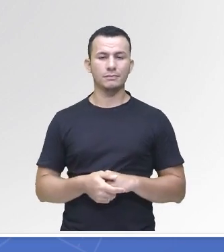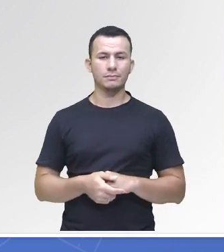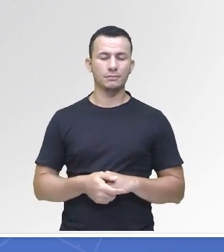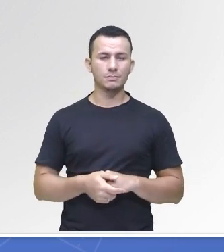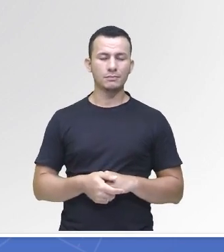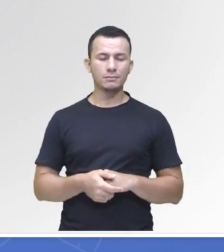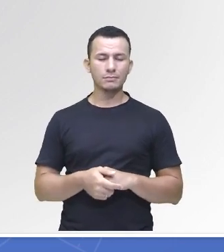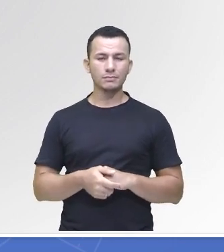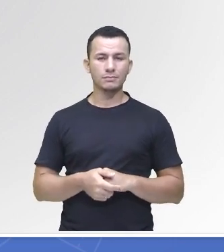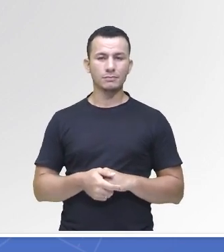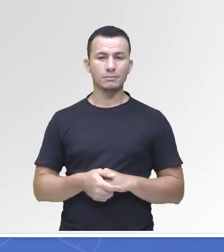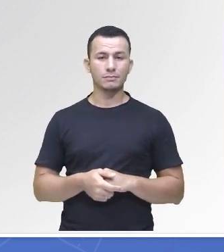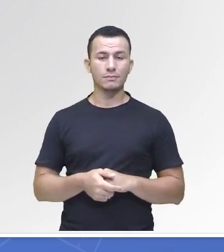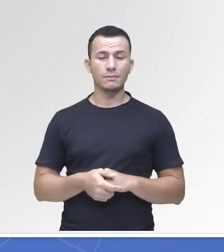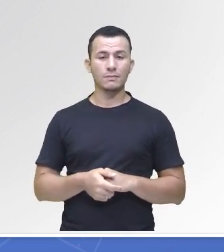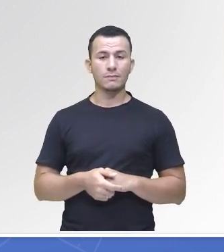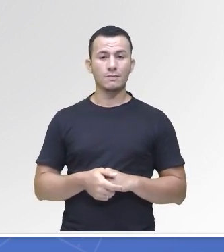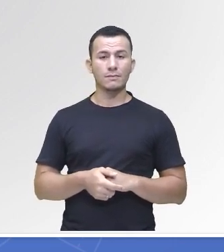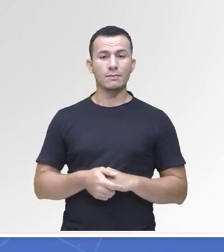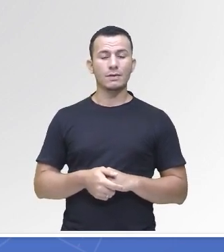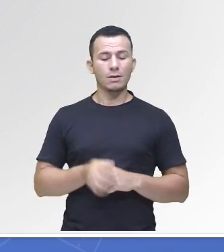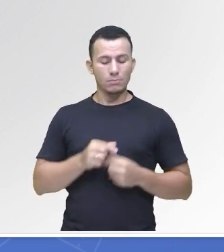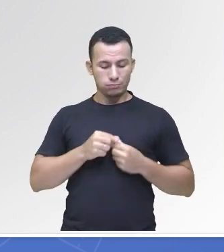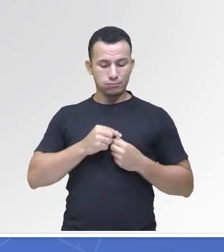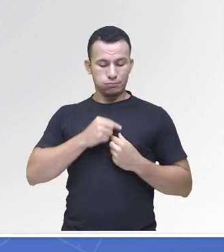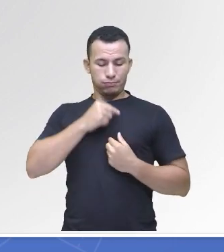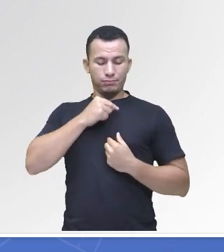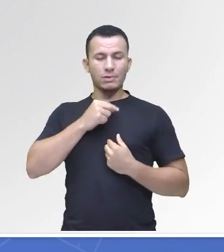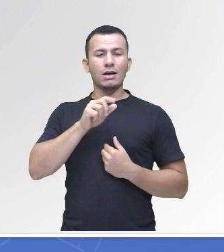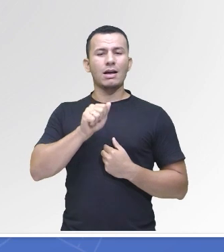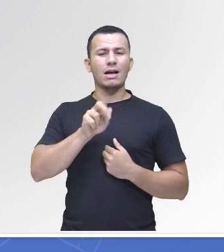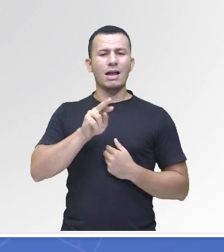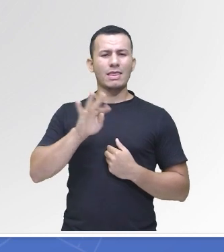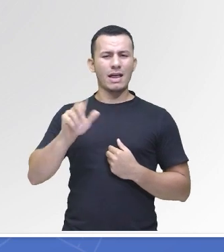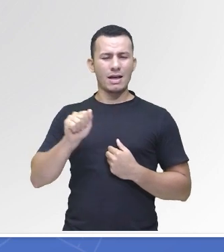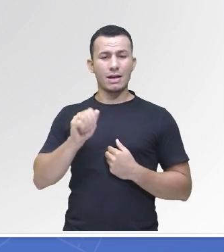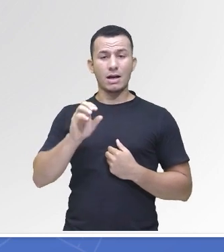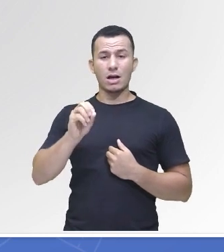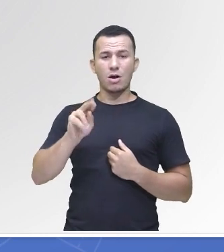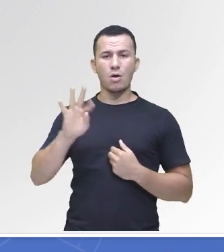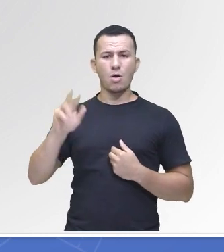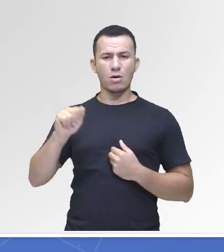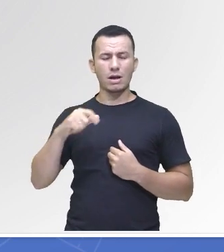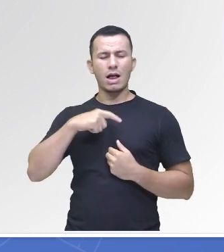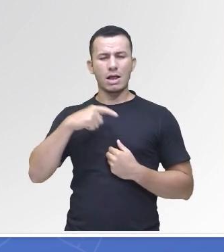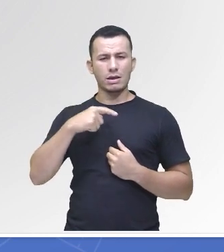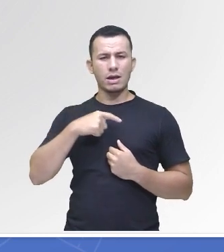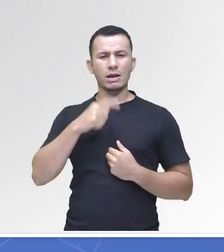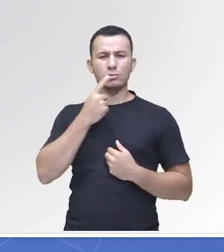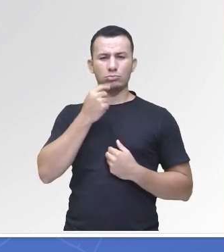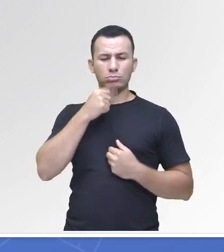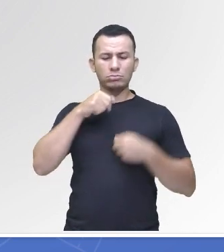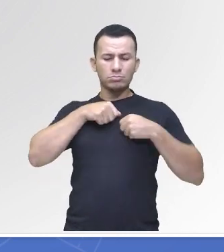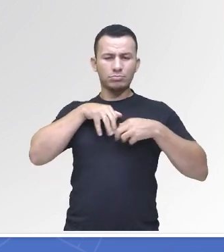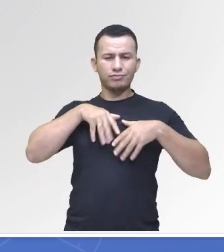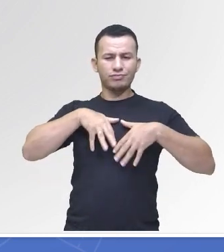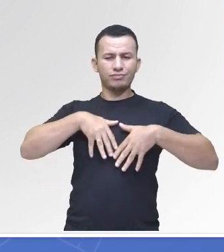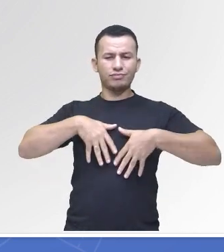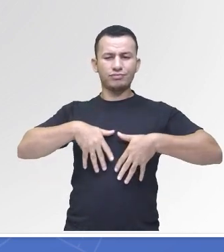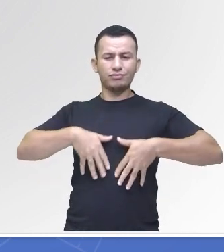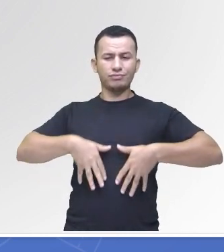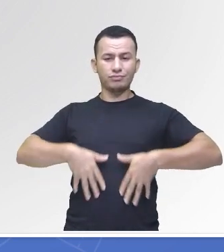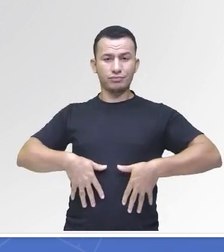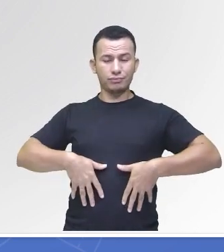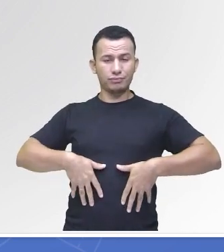A artéria aorta leva o sangue oxigenado a todas as partes do corpo. Vamos observar. Olha